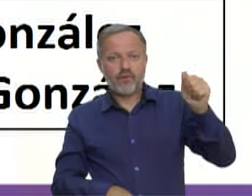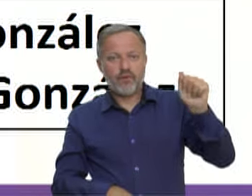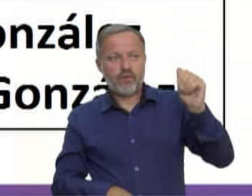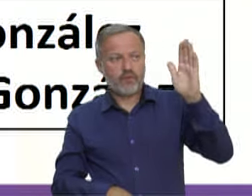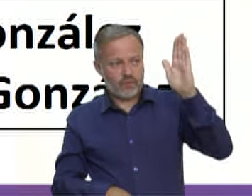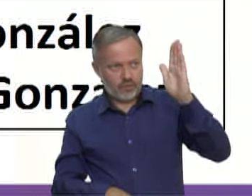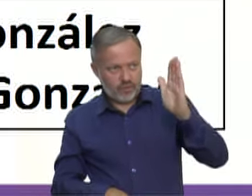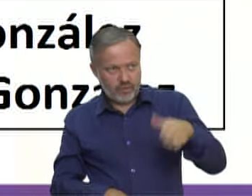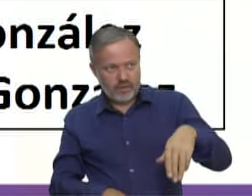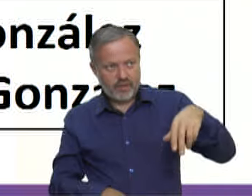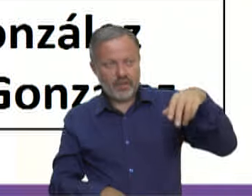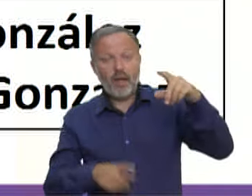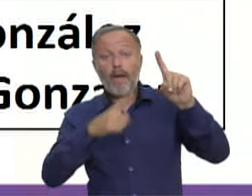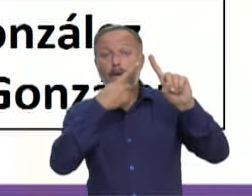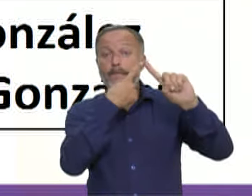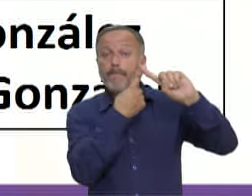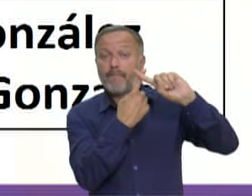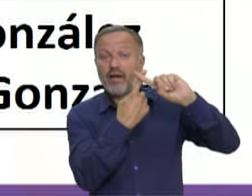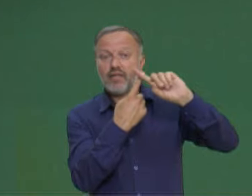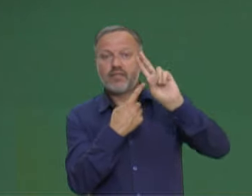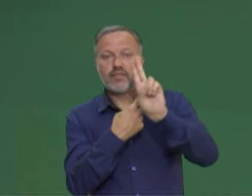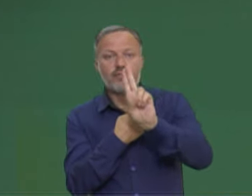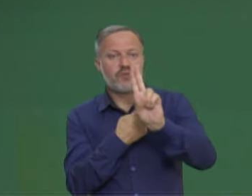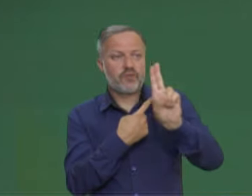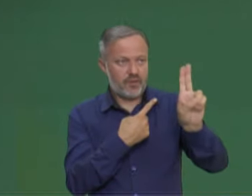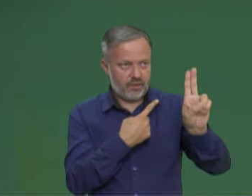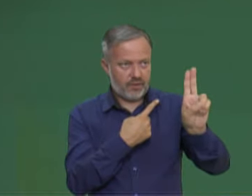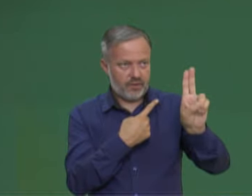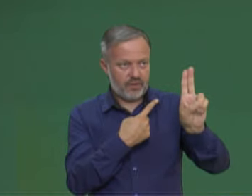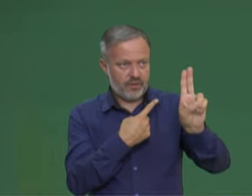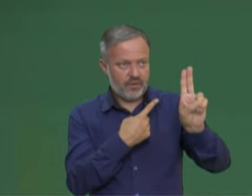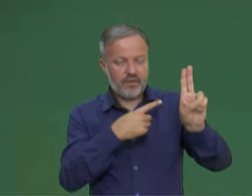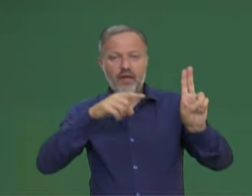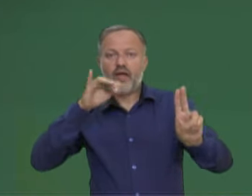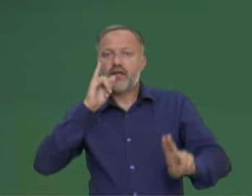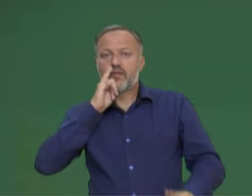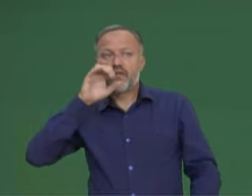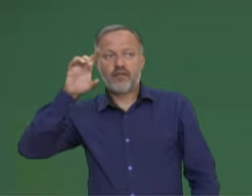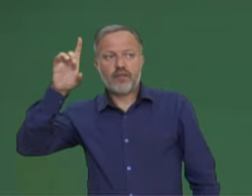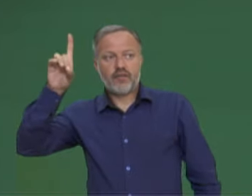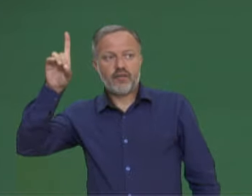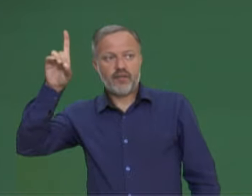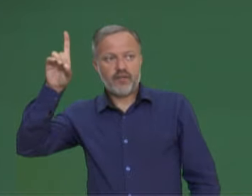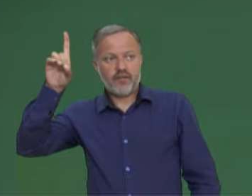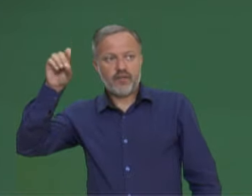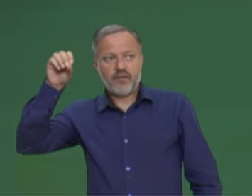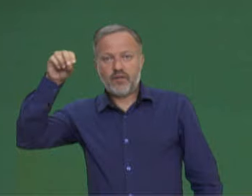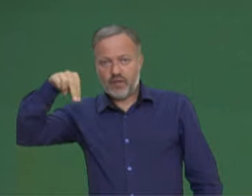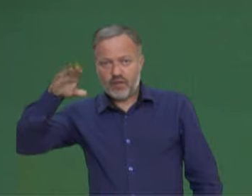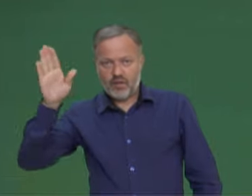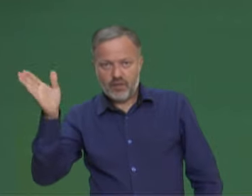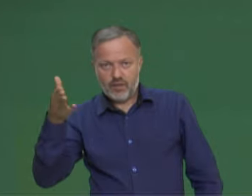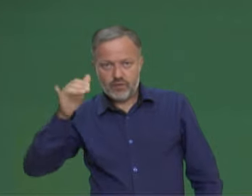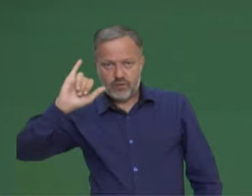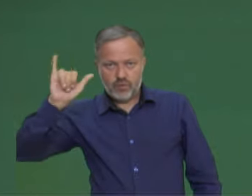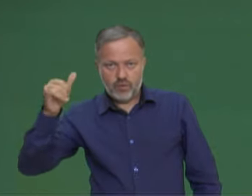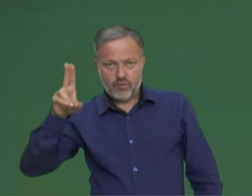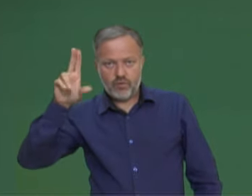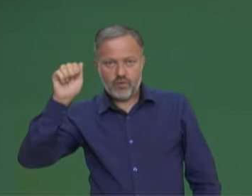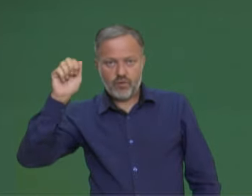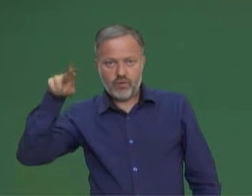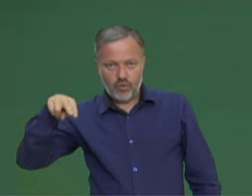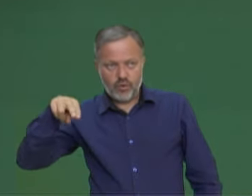Juan, Doña Cristina. Então, eu tenho Don e o nome da pessoa. Senhor, senhora,